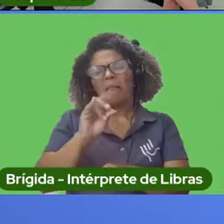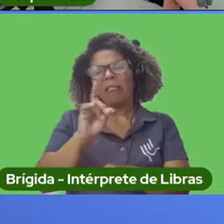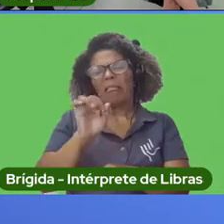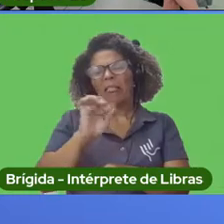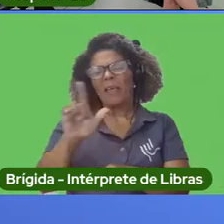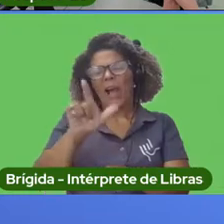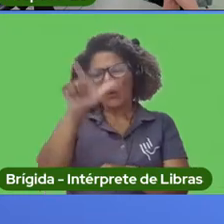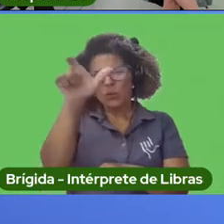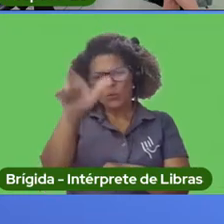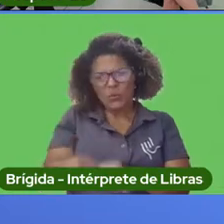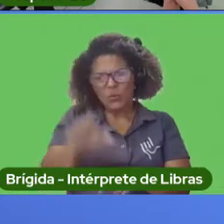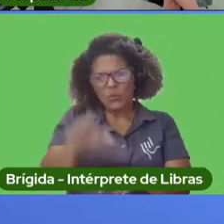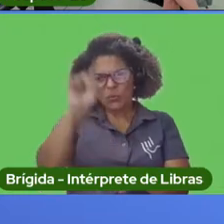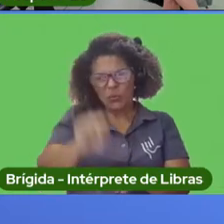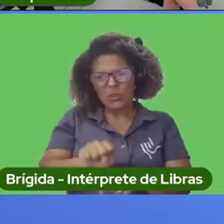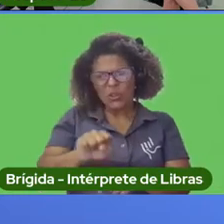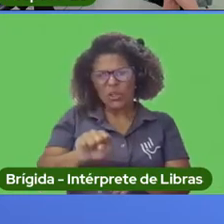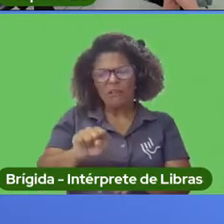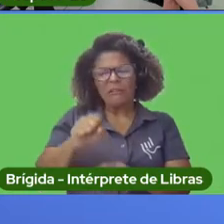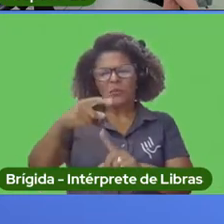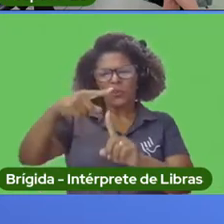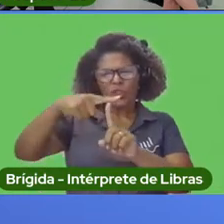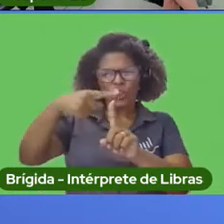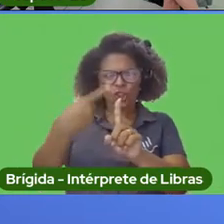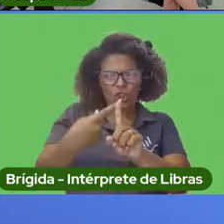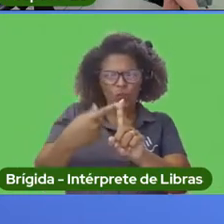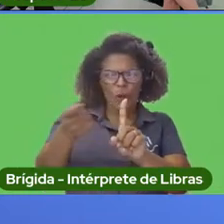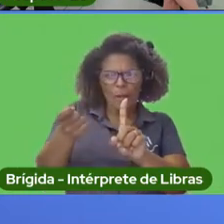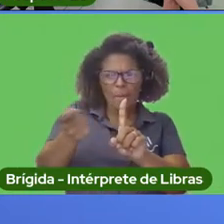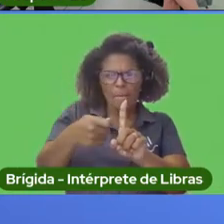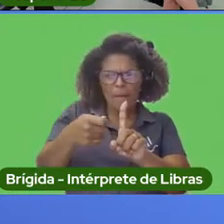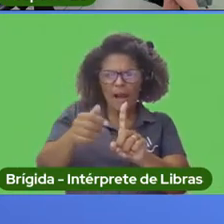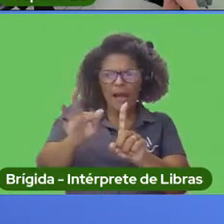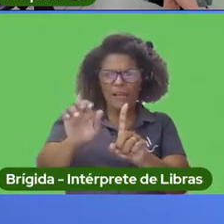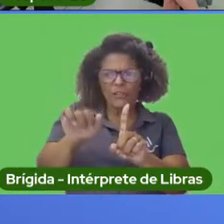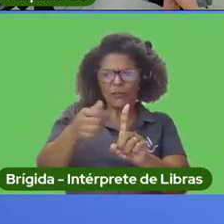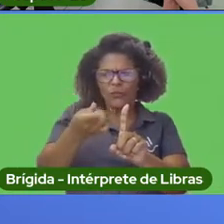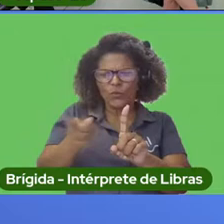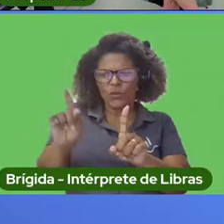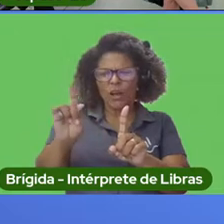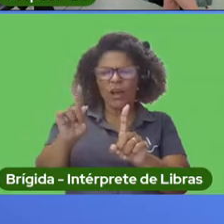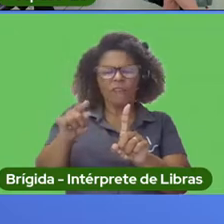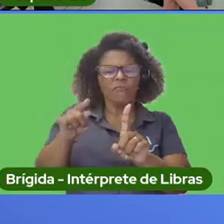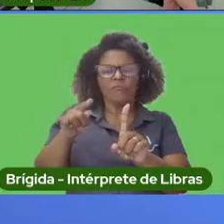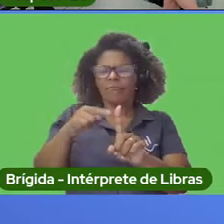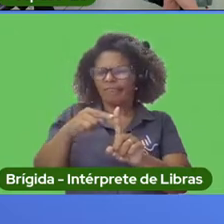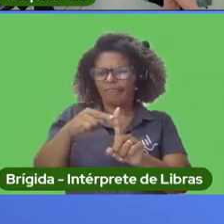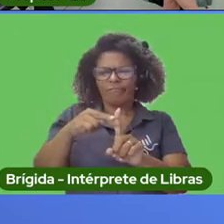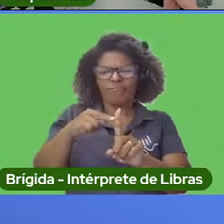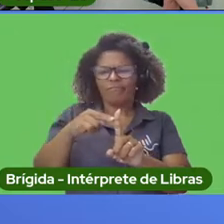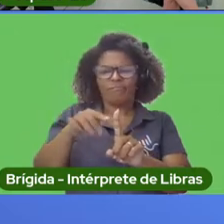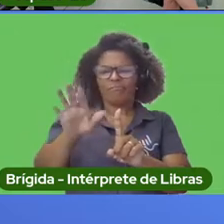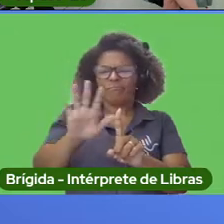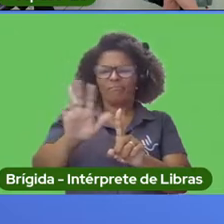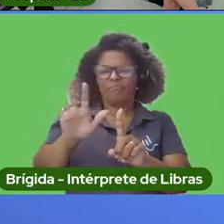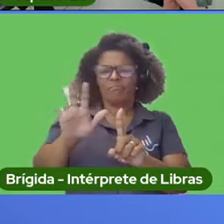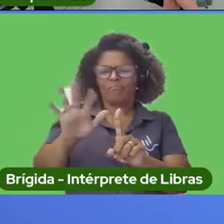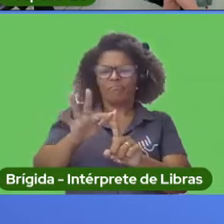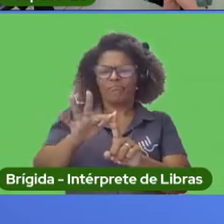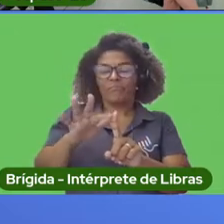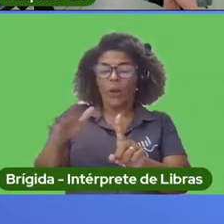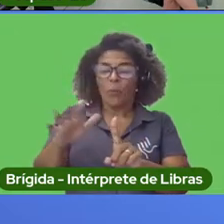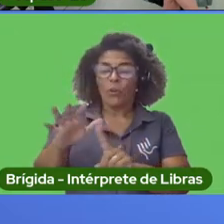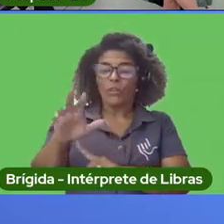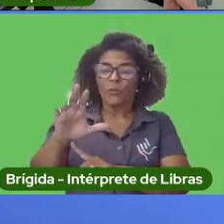né, de sujeito capaz, funcional, a gente sabe que ele já não funcionou, né? E o capacitismo